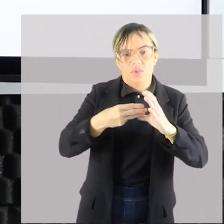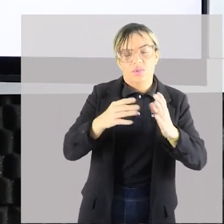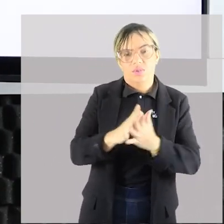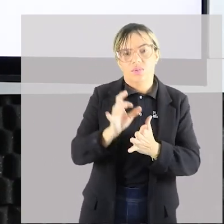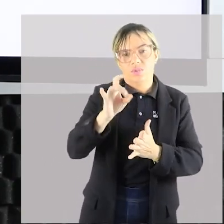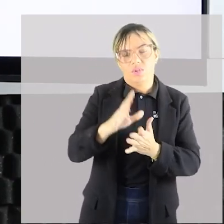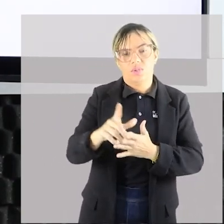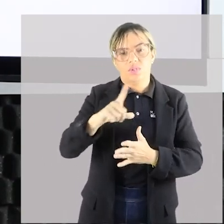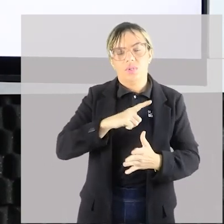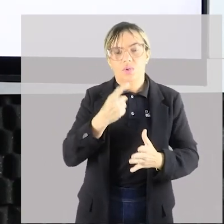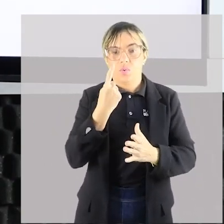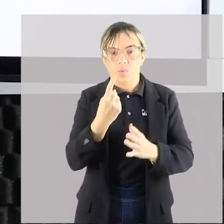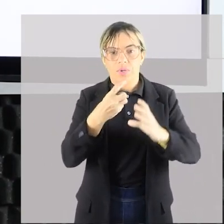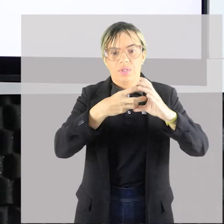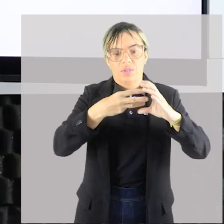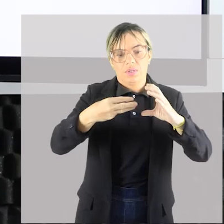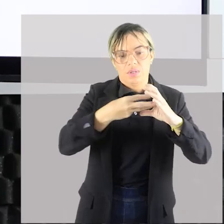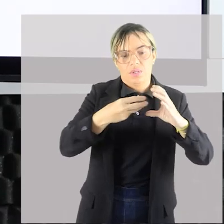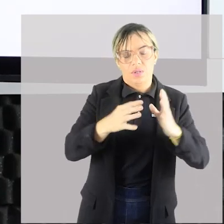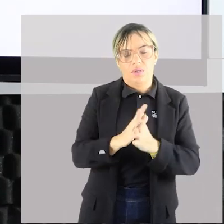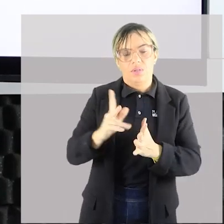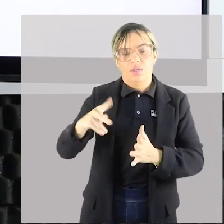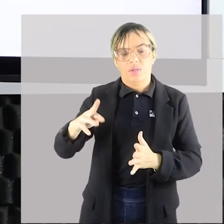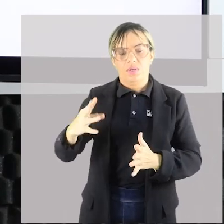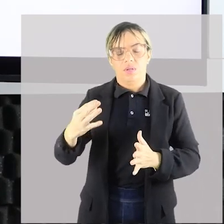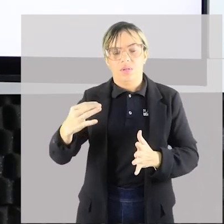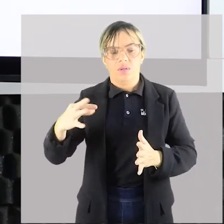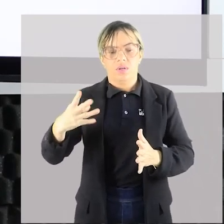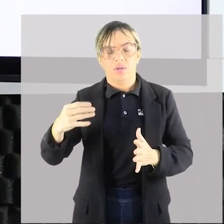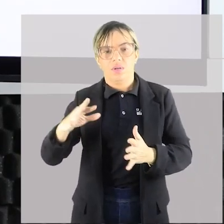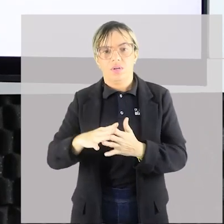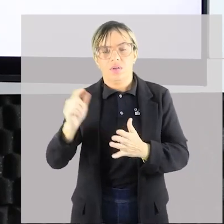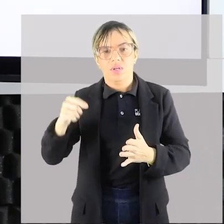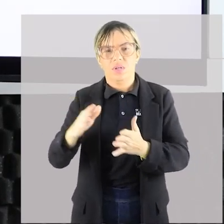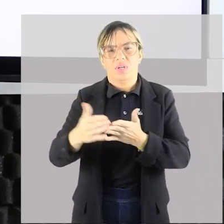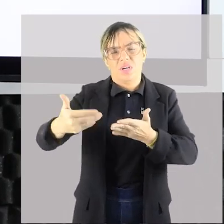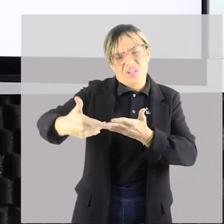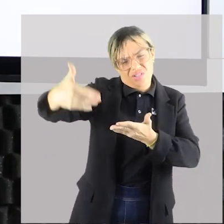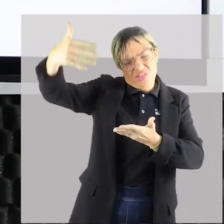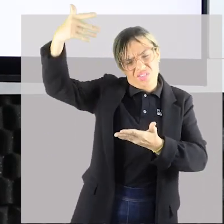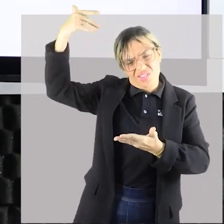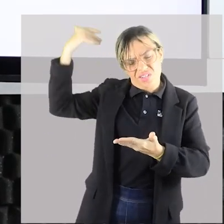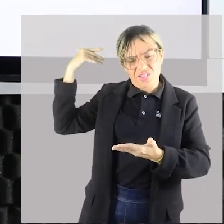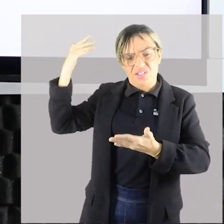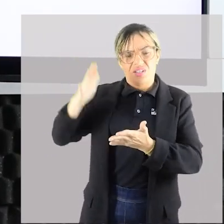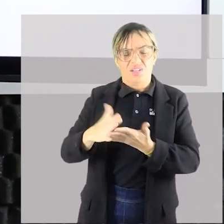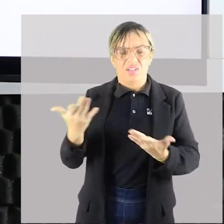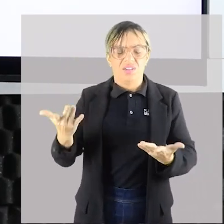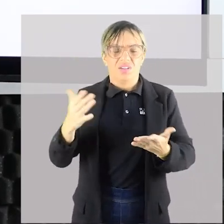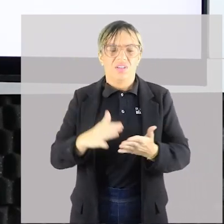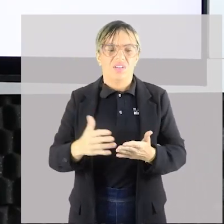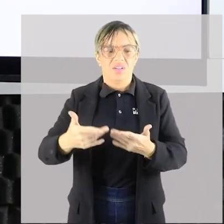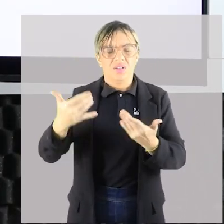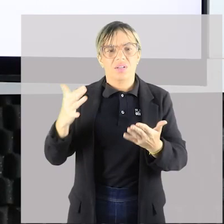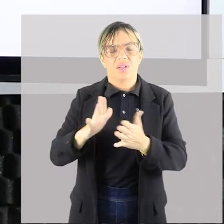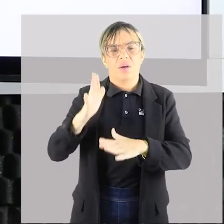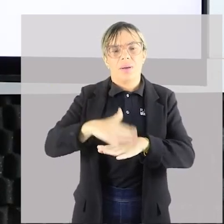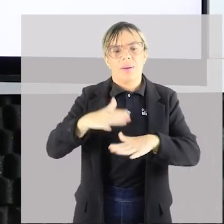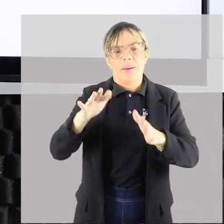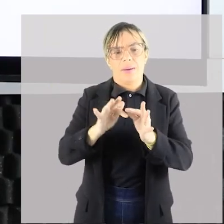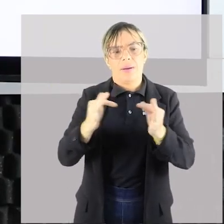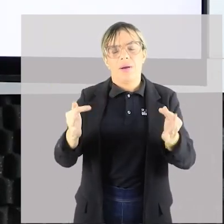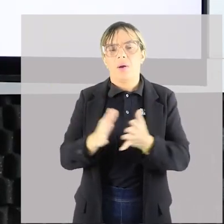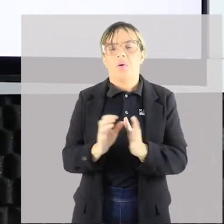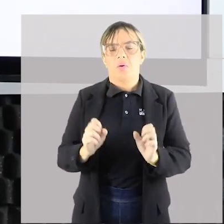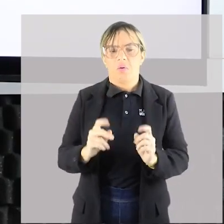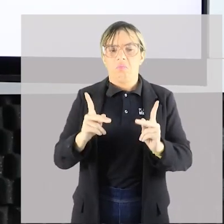porque elas só possuem uma célula. E procarionte, que é uma célula mais antiga, tá? Uma célula aí mais simples.